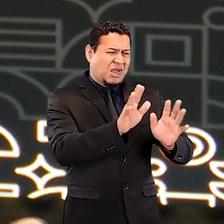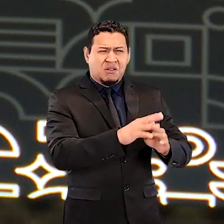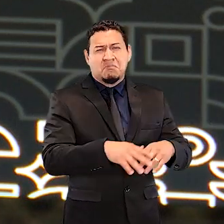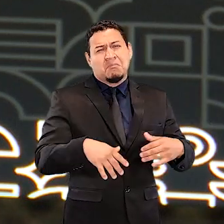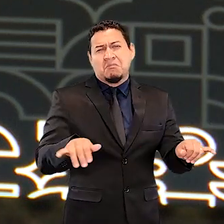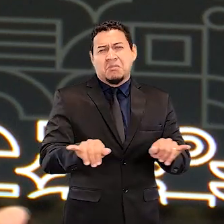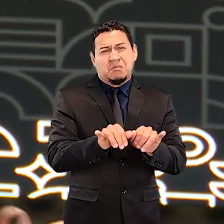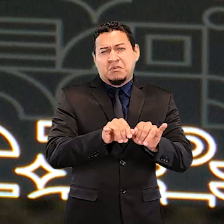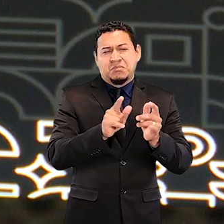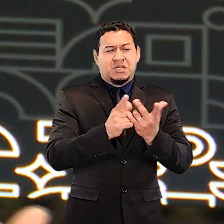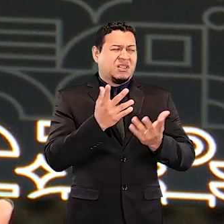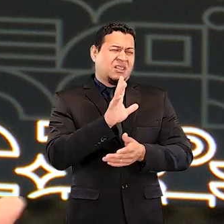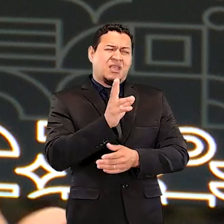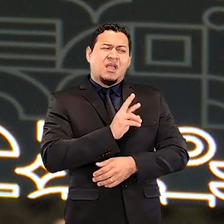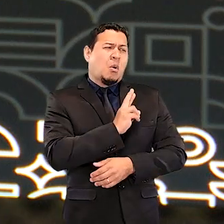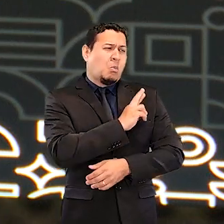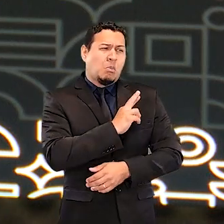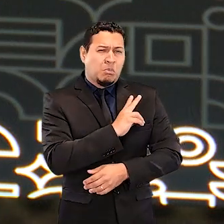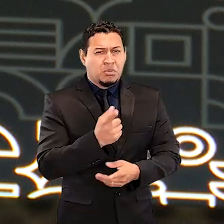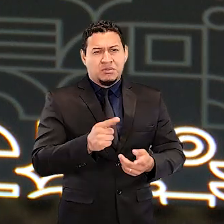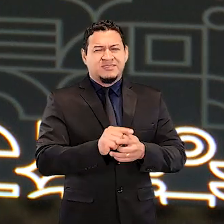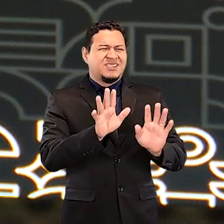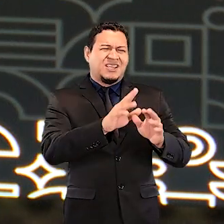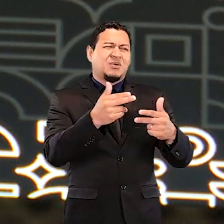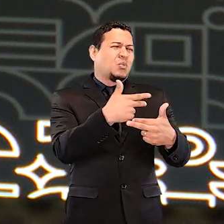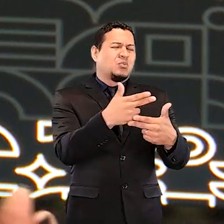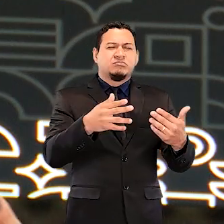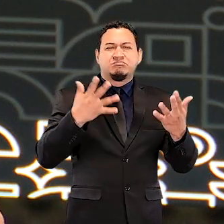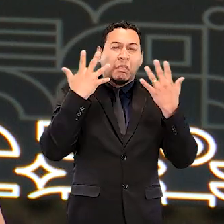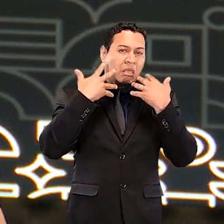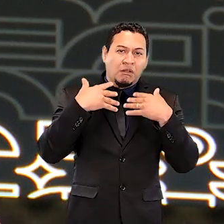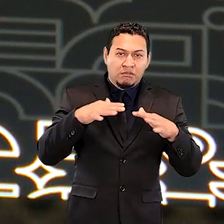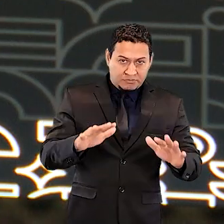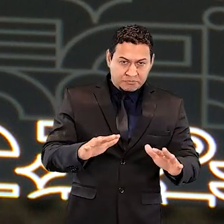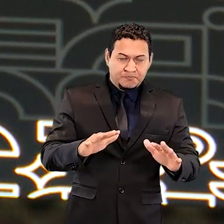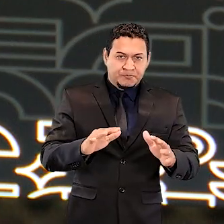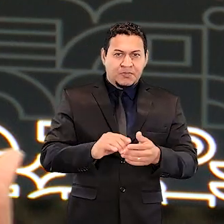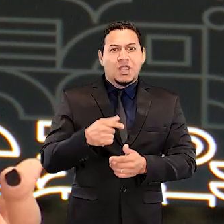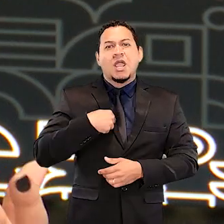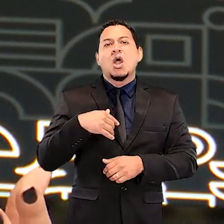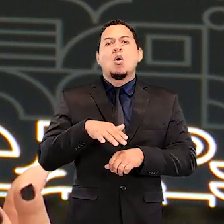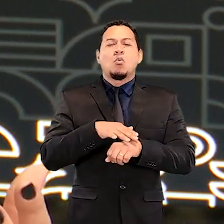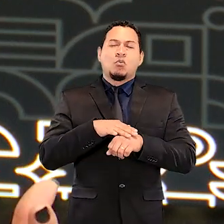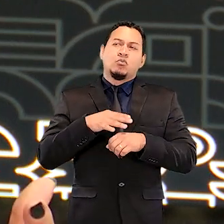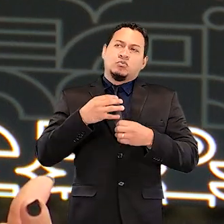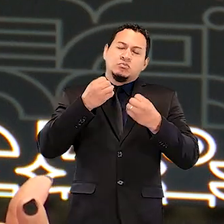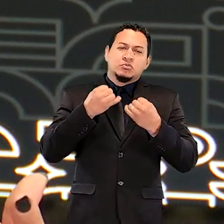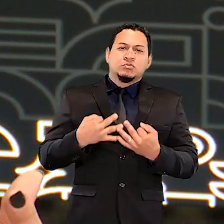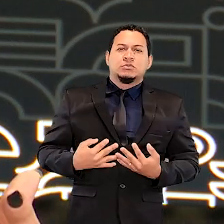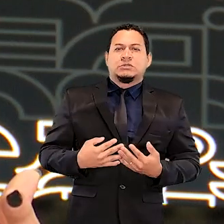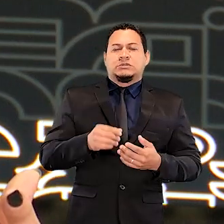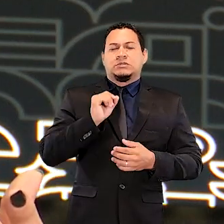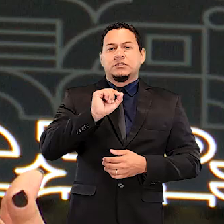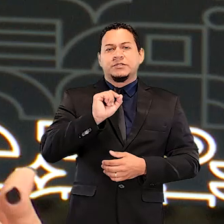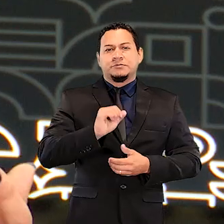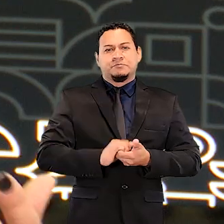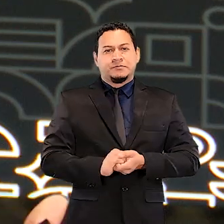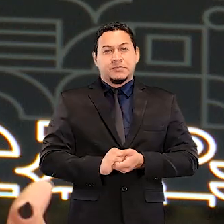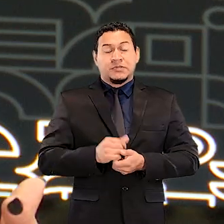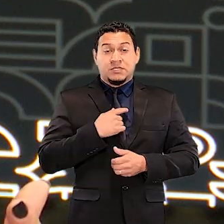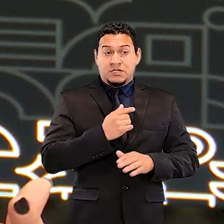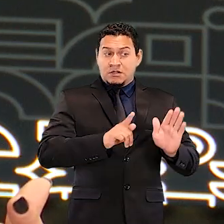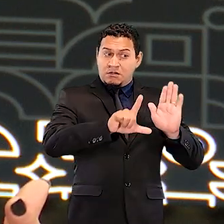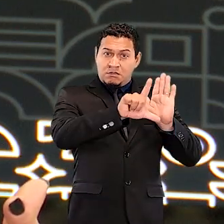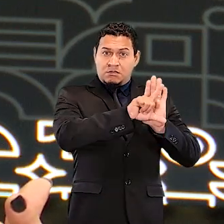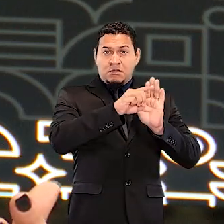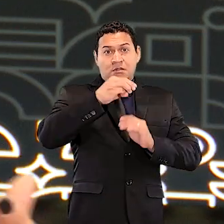normais, romantizadas ou patologizadas, né? Eu gosto de dizer o seguinte, que a Lei Maria